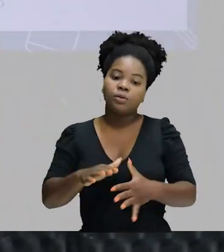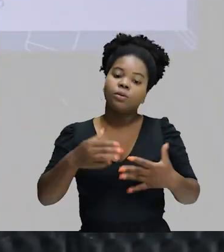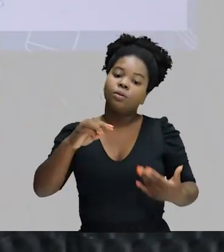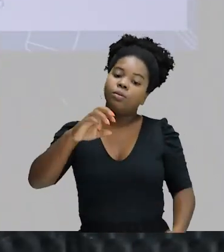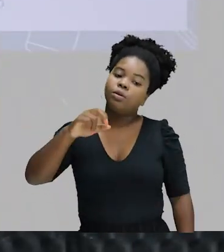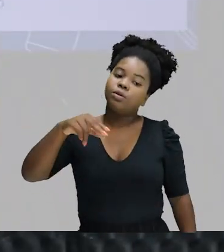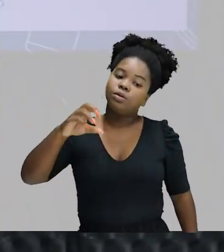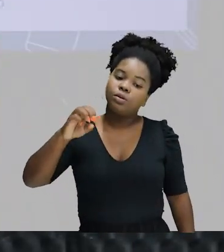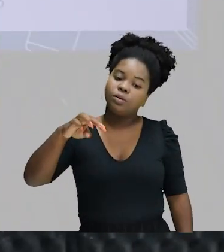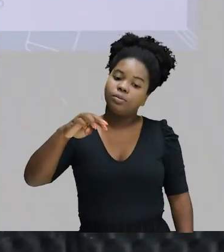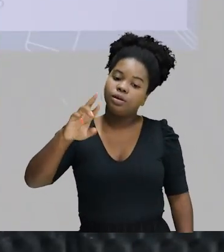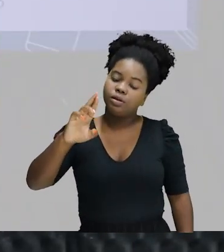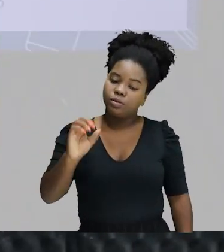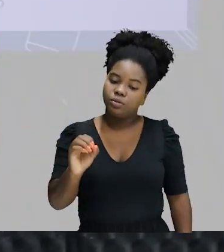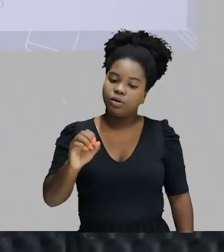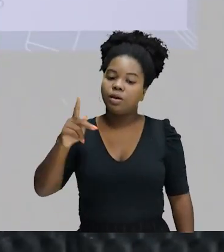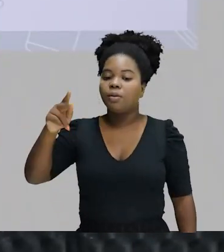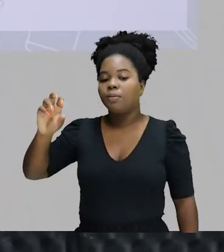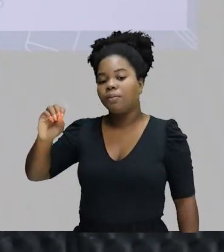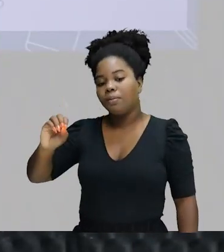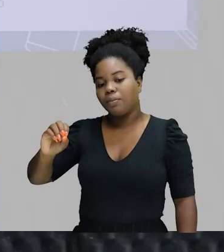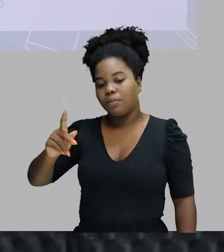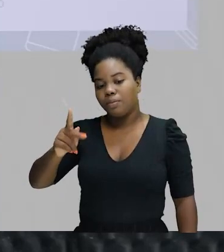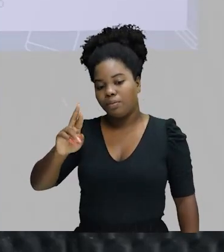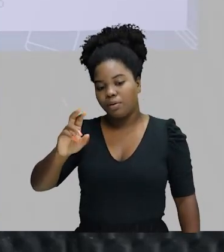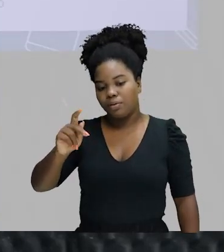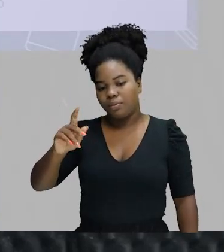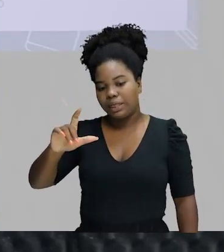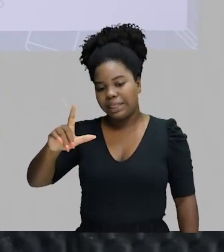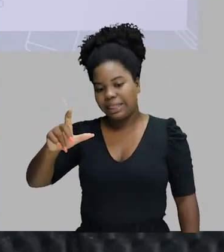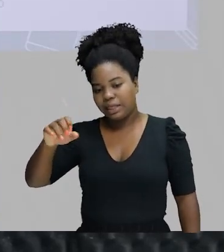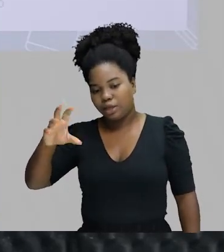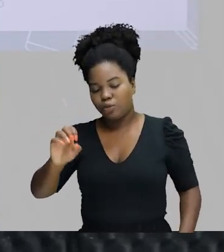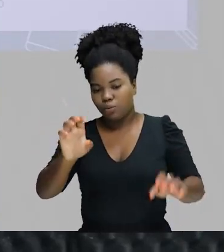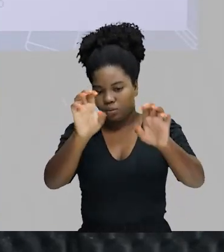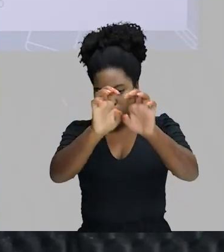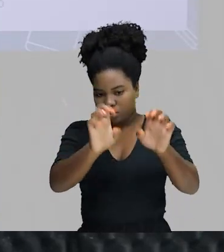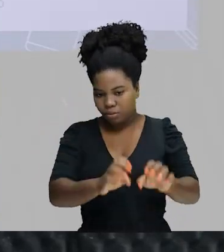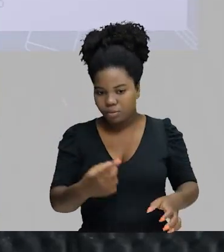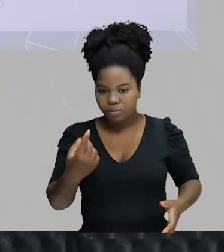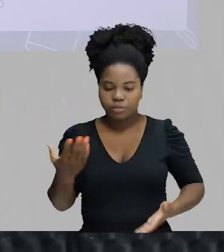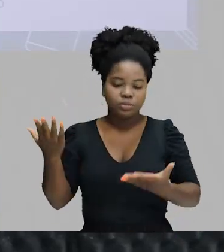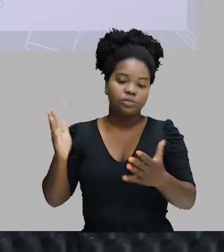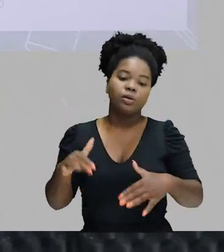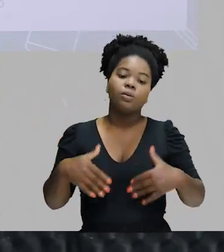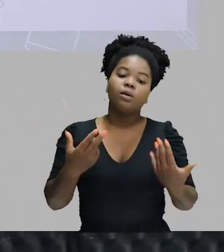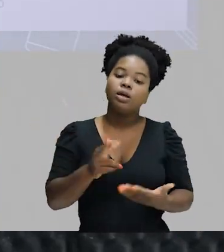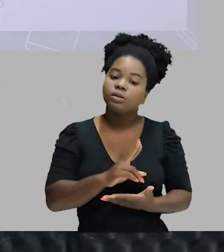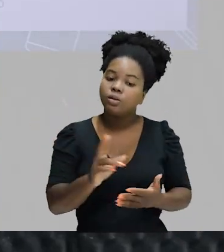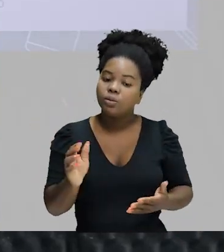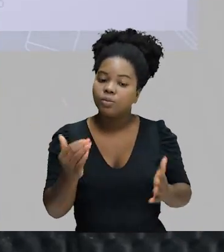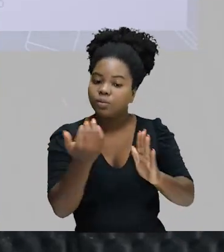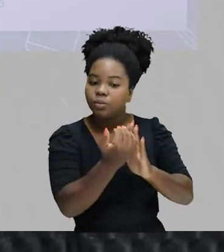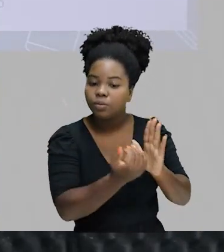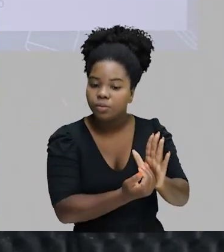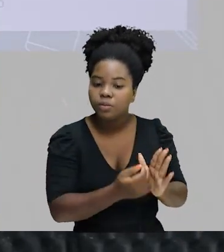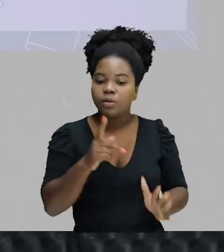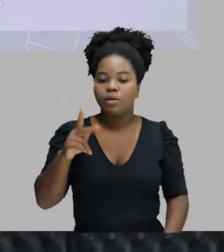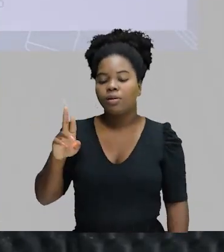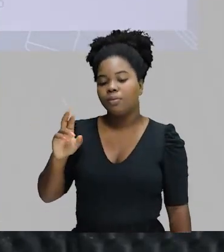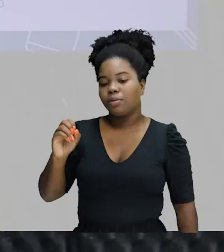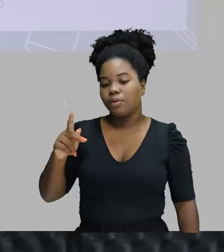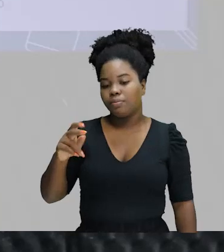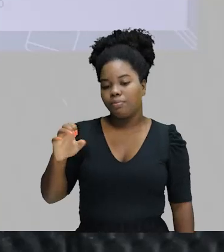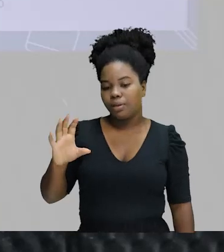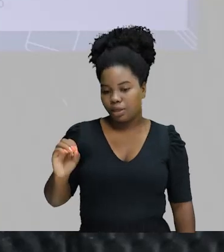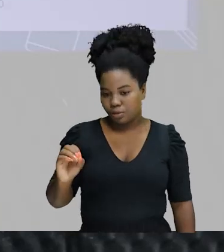É o propileno, ok? Que é essa estrutura aqui. Professor, qual seria o nome? Seria o propeno.